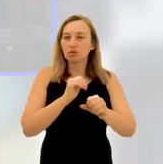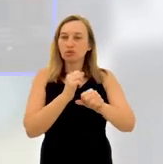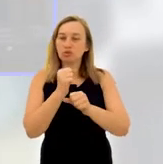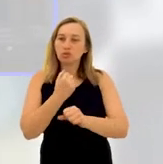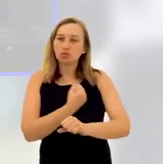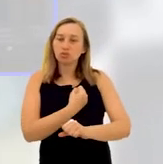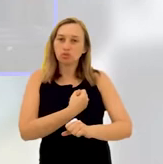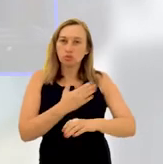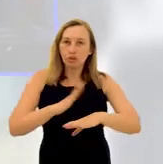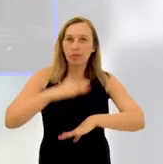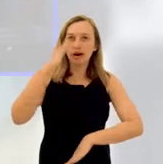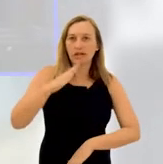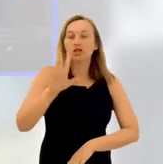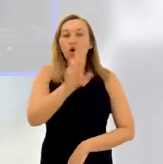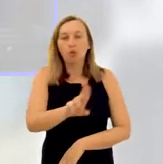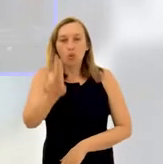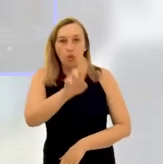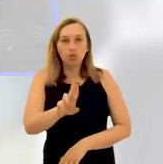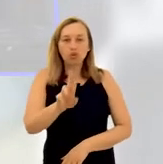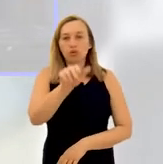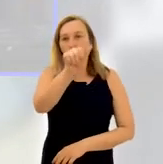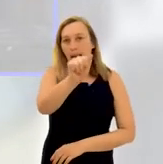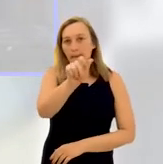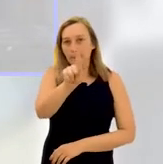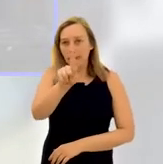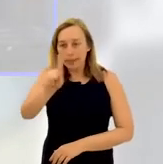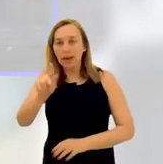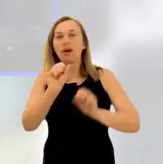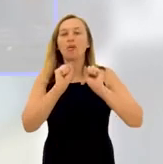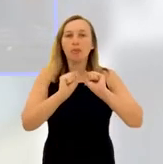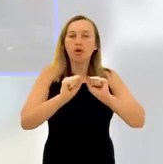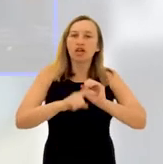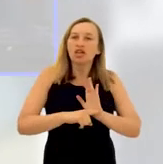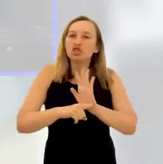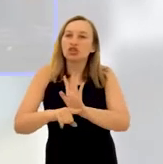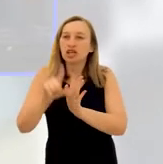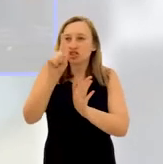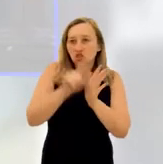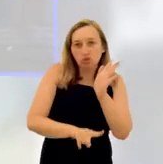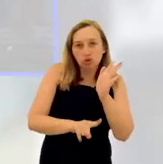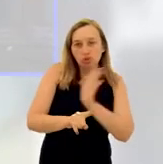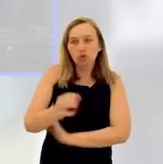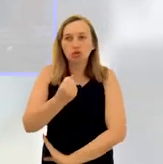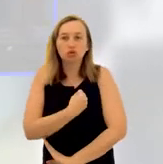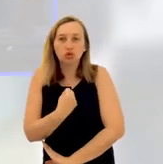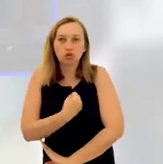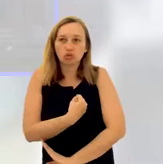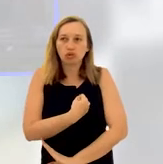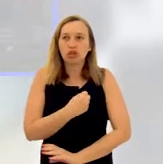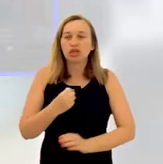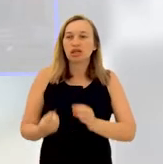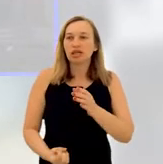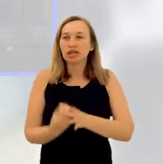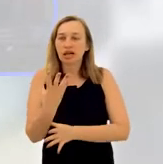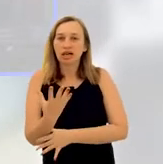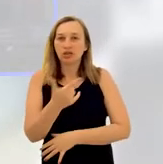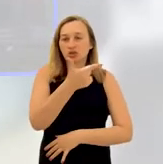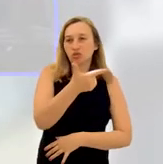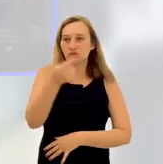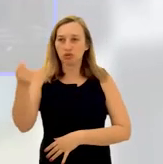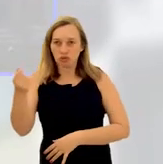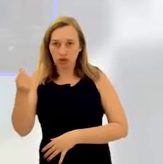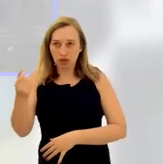com o Instituto de Segurança Pública. Mas o uso de um aplicativo pode ajudar a diminuir esses números. Lançado